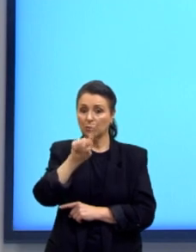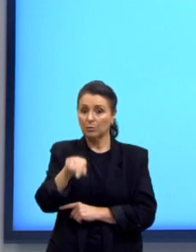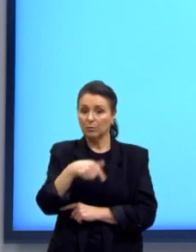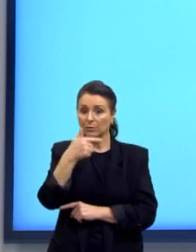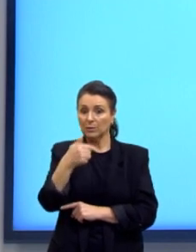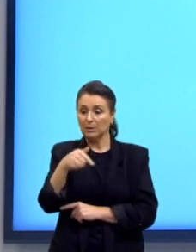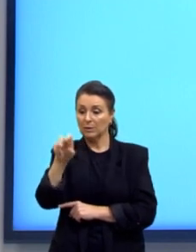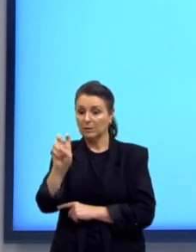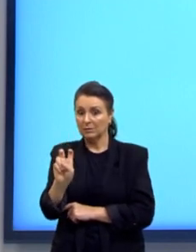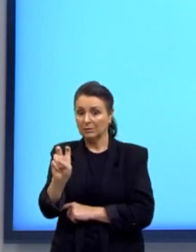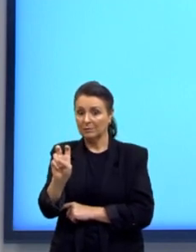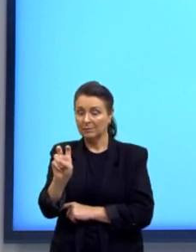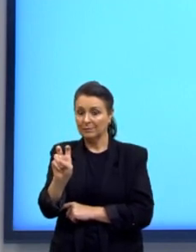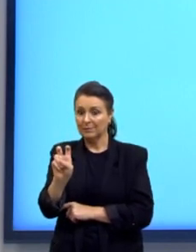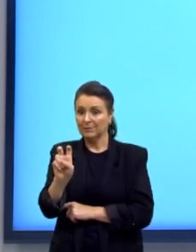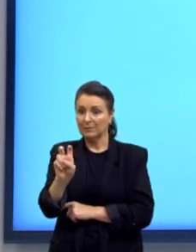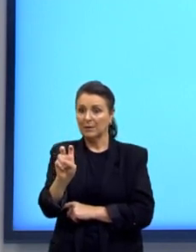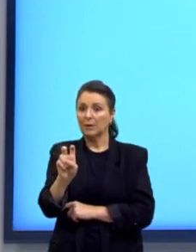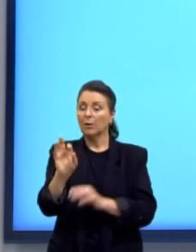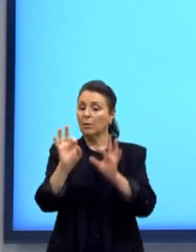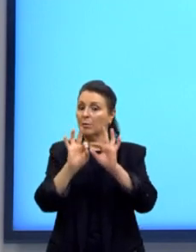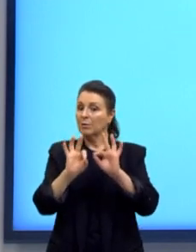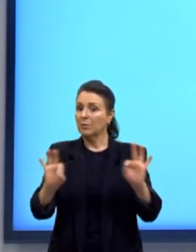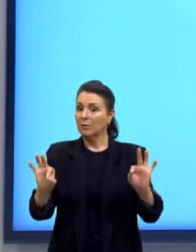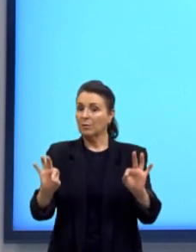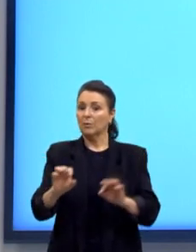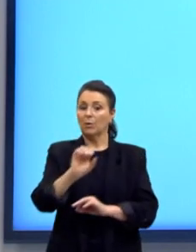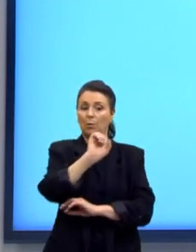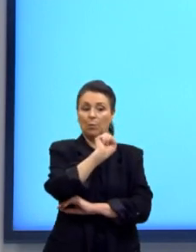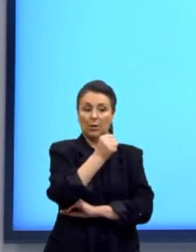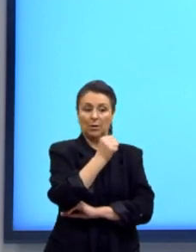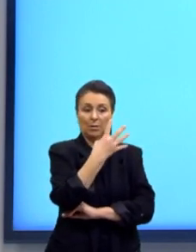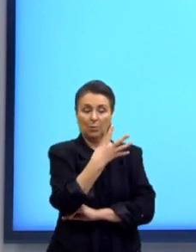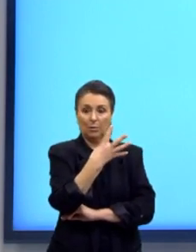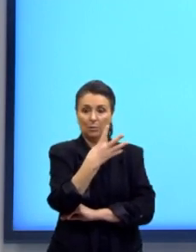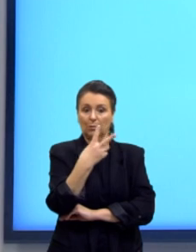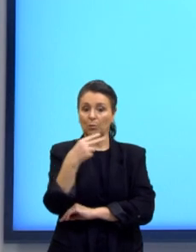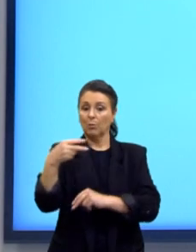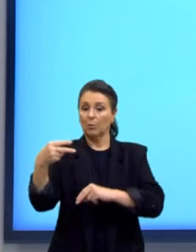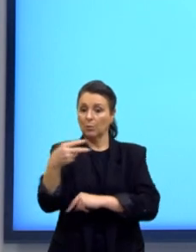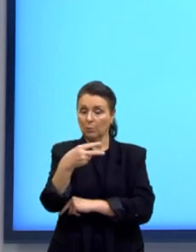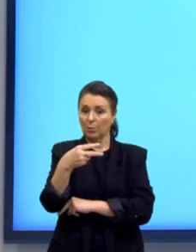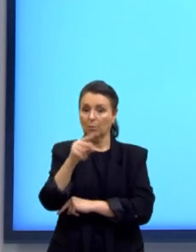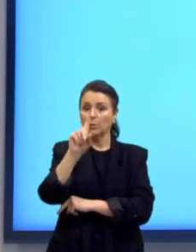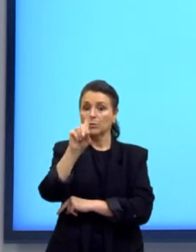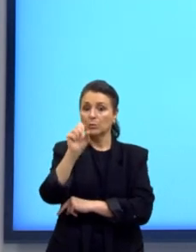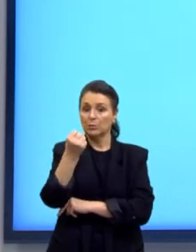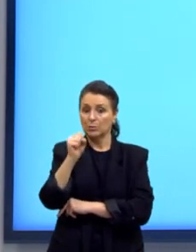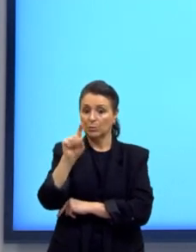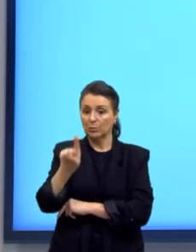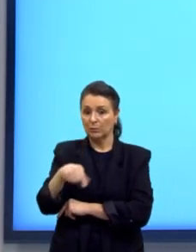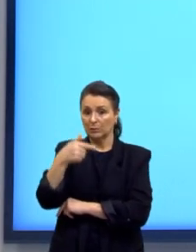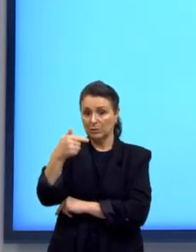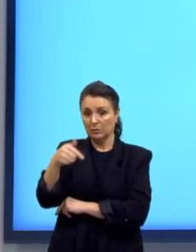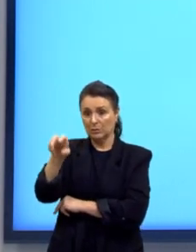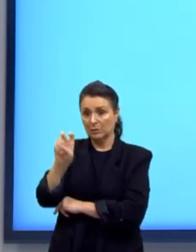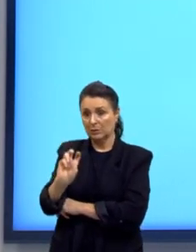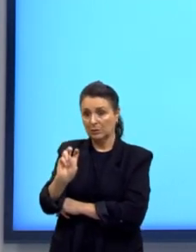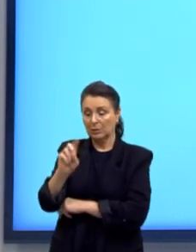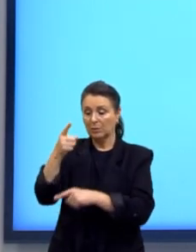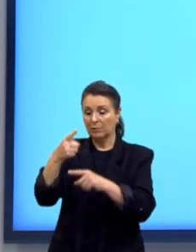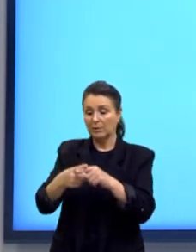18,75 tem uma forma simplificada ficou 84 igual a 18,75